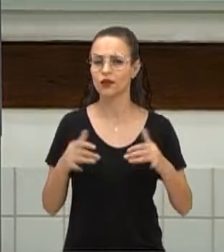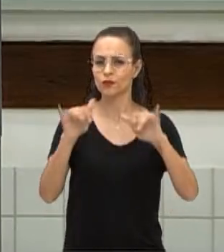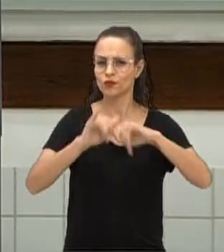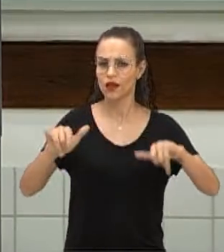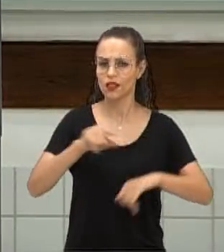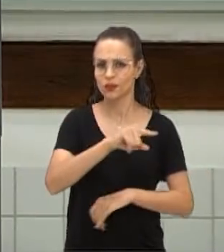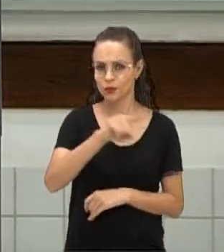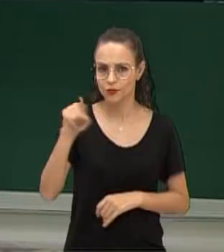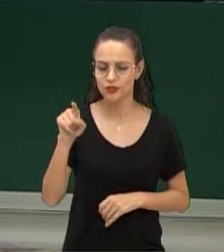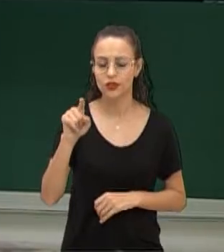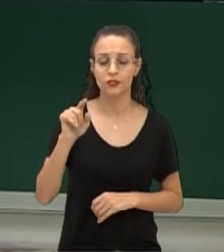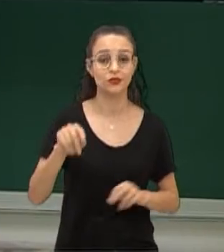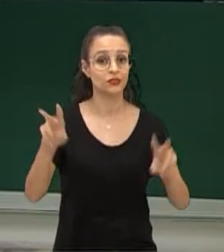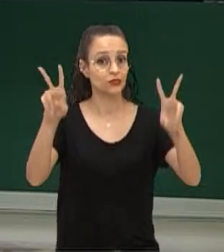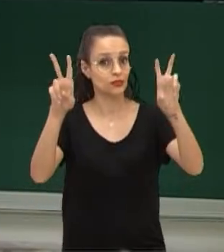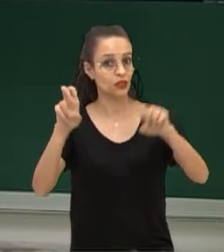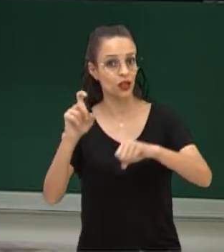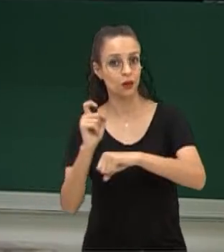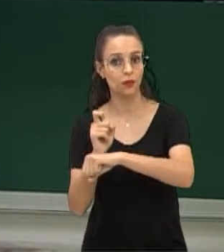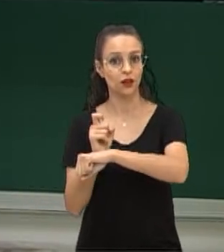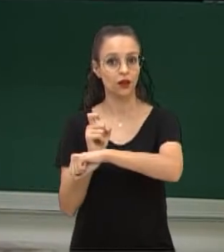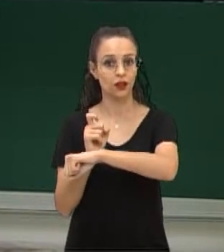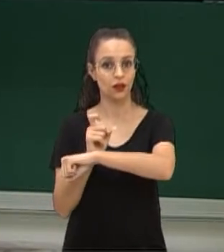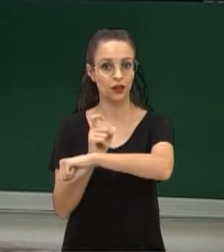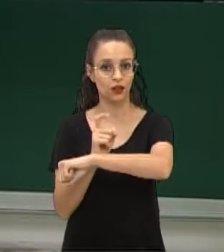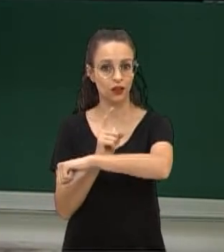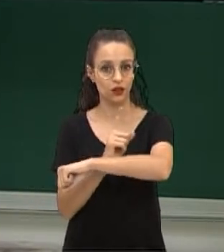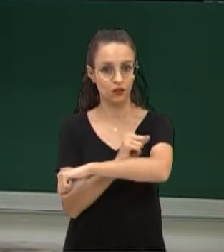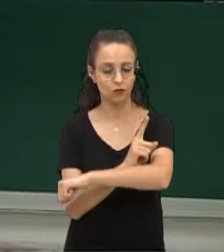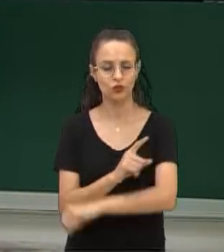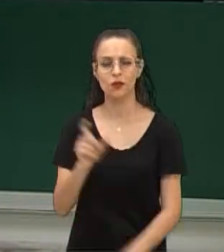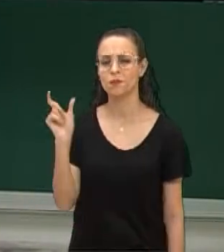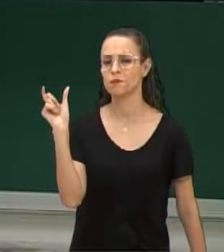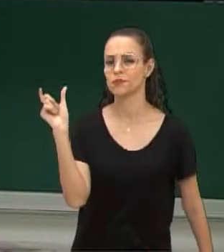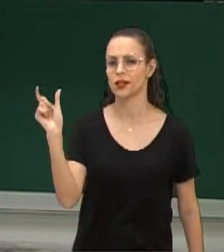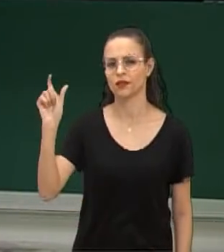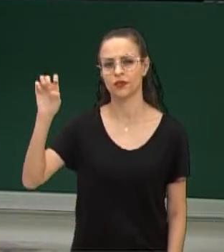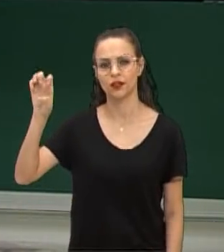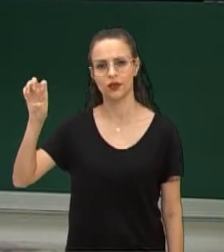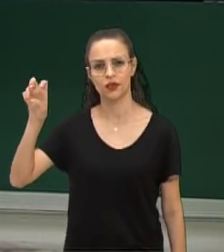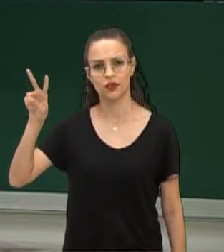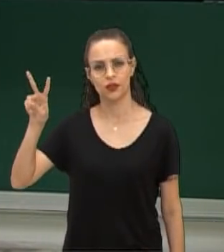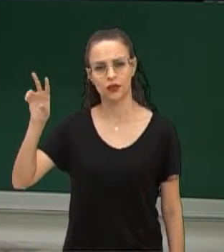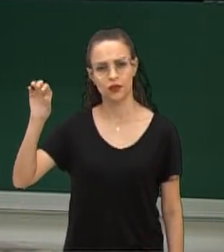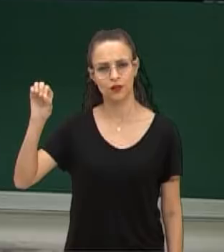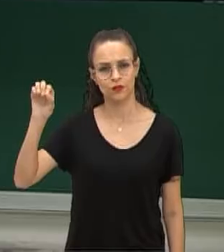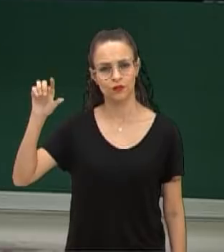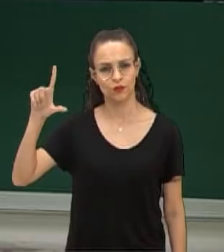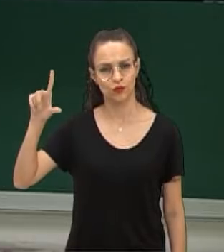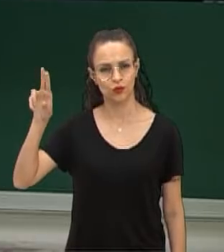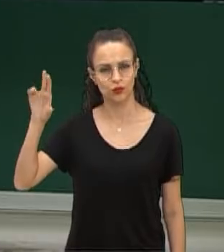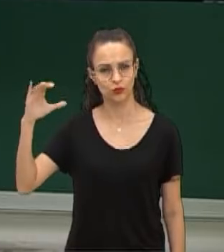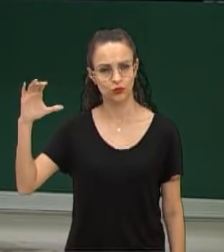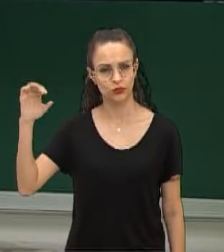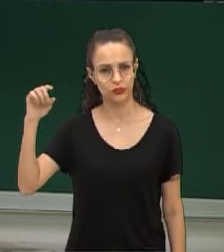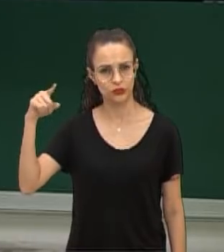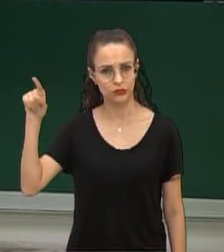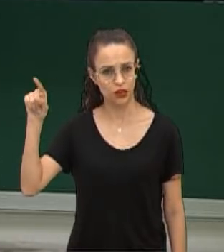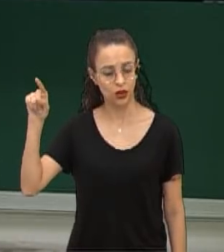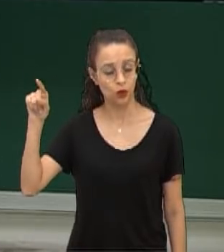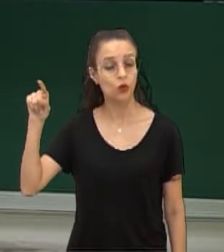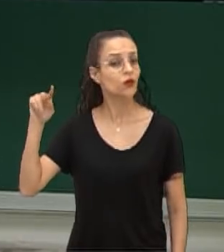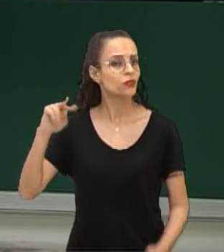Quando nós falamos em evolução, a etimologia da palavra evolução sugere melhoria.